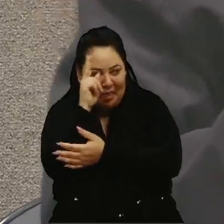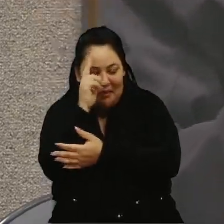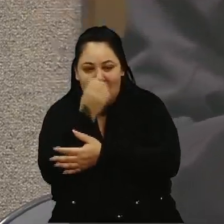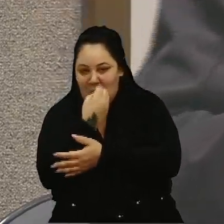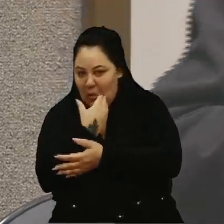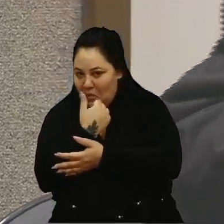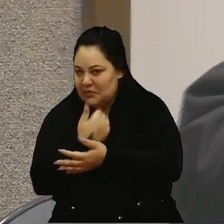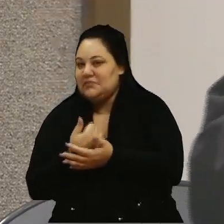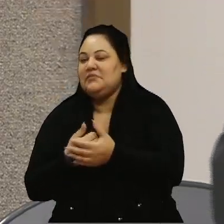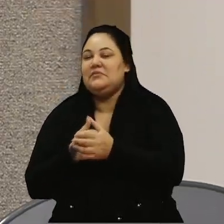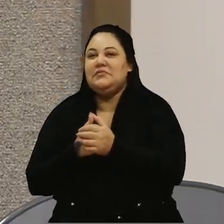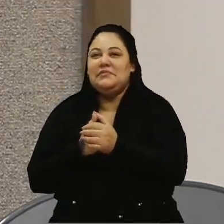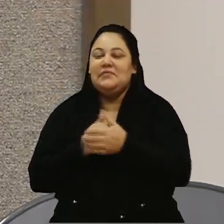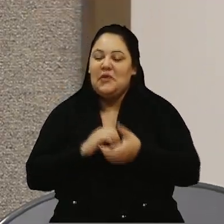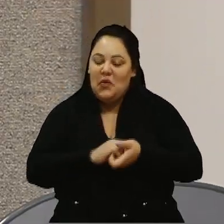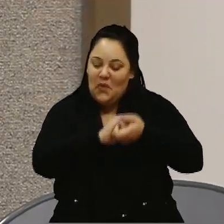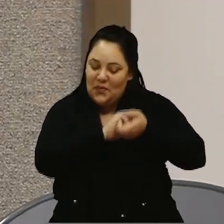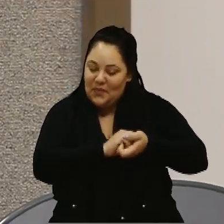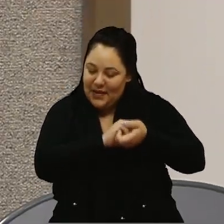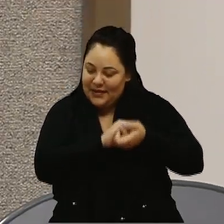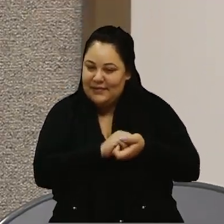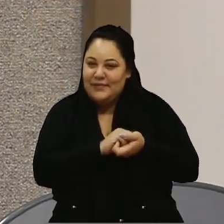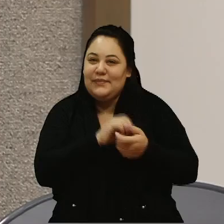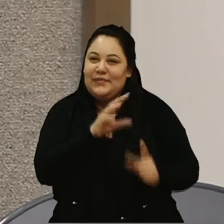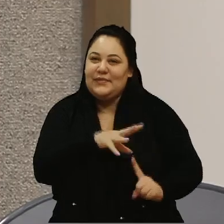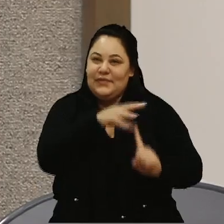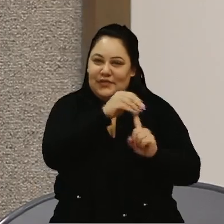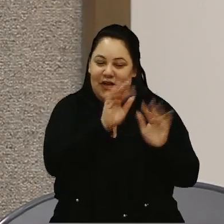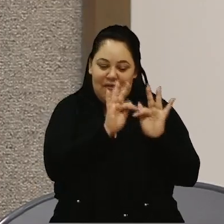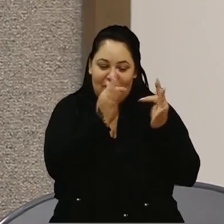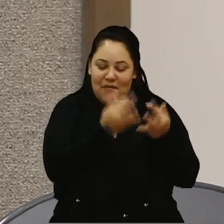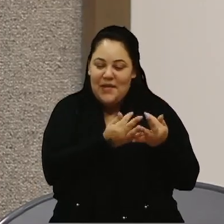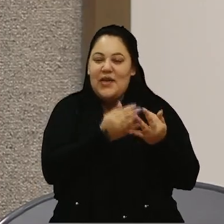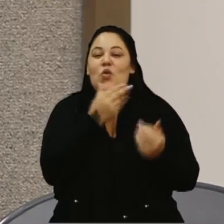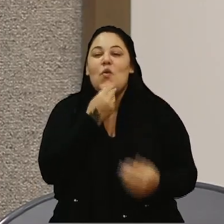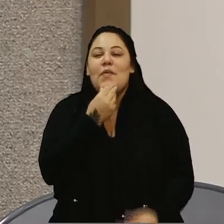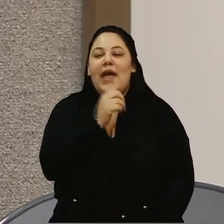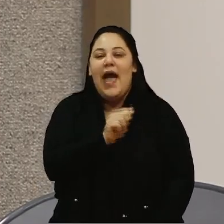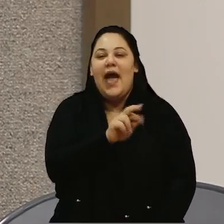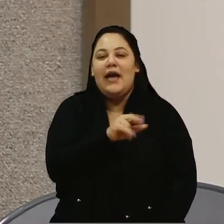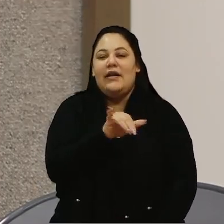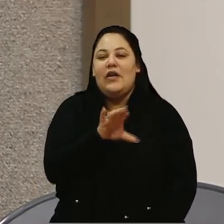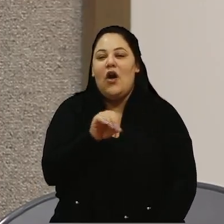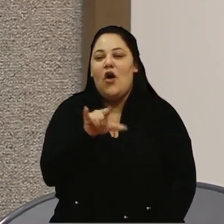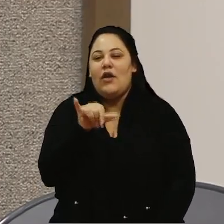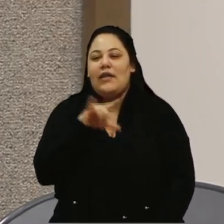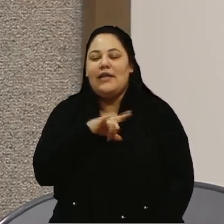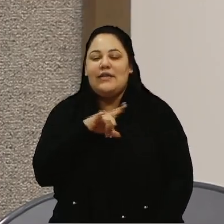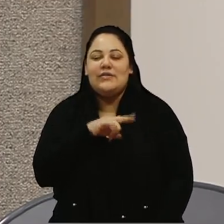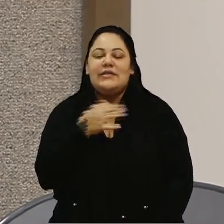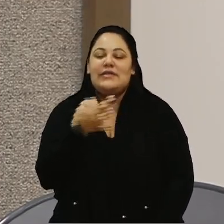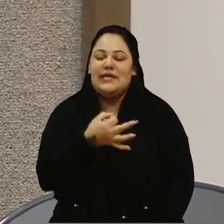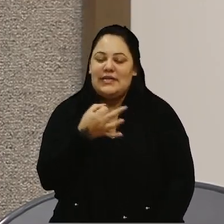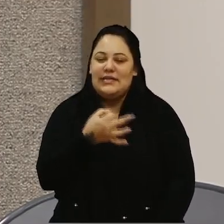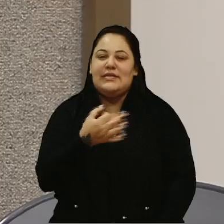então, meus cumprimentos, principalmente à família do seu Arioli, porque, sem dúvida nenhuma,